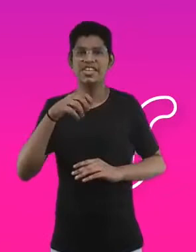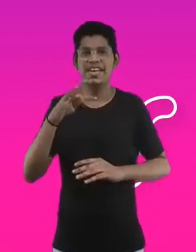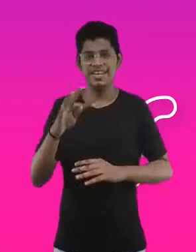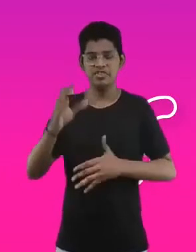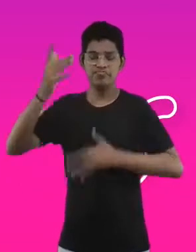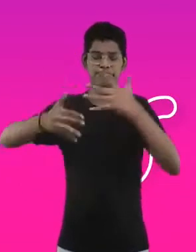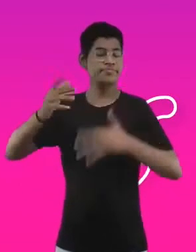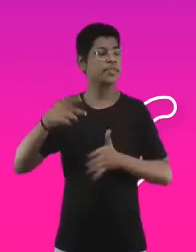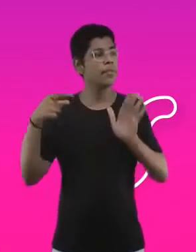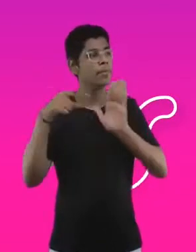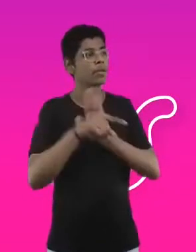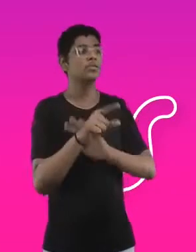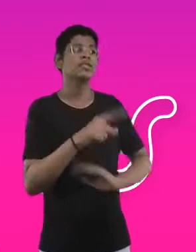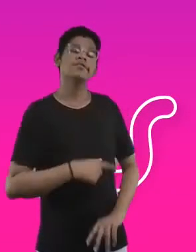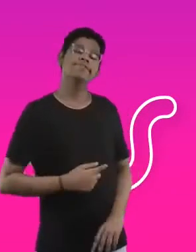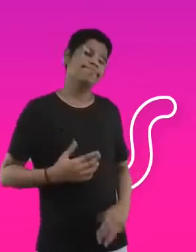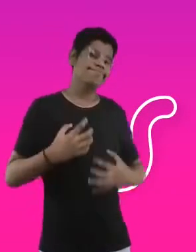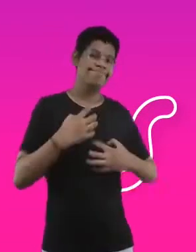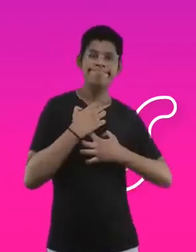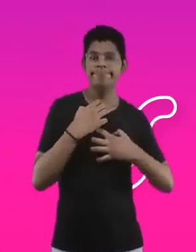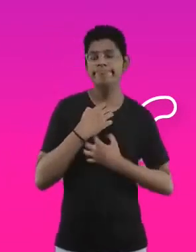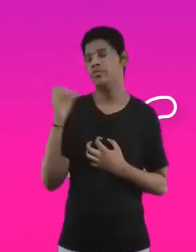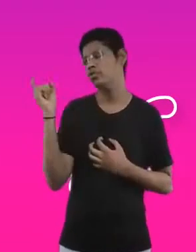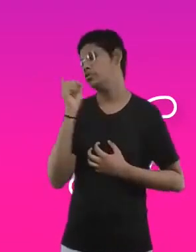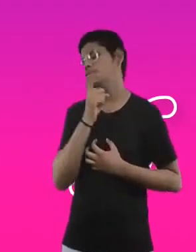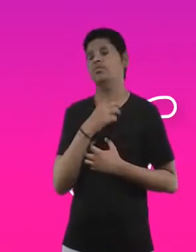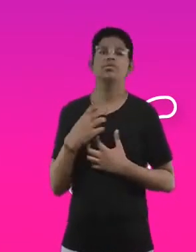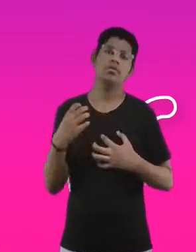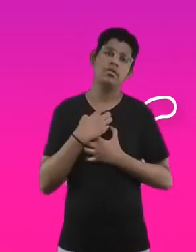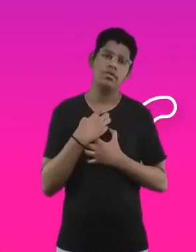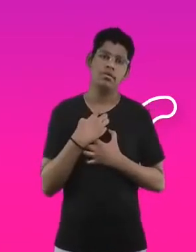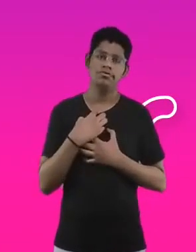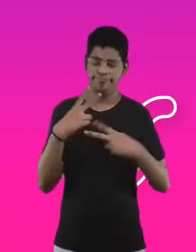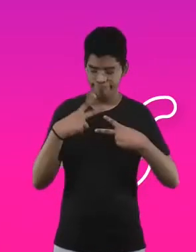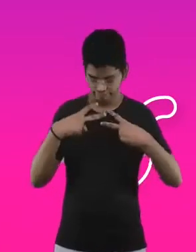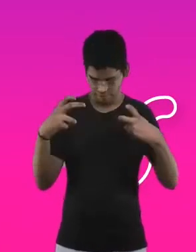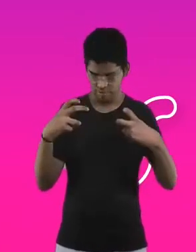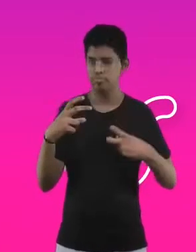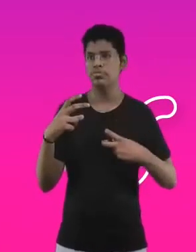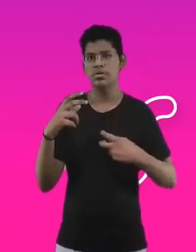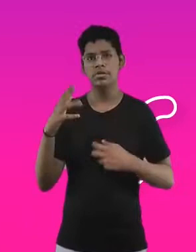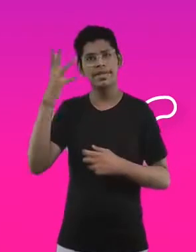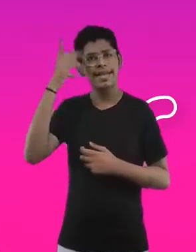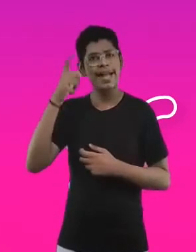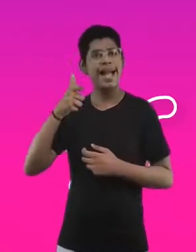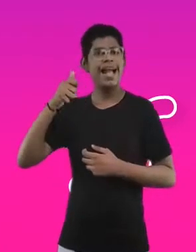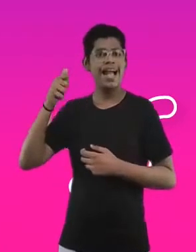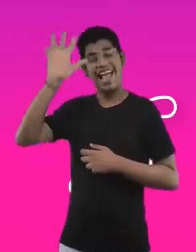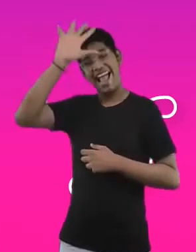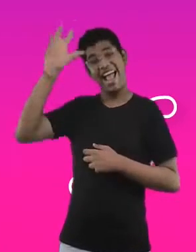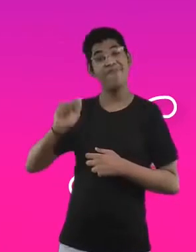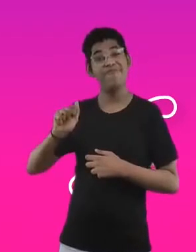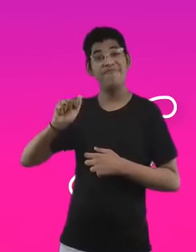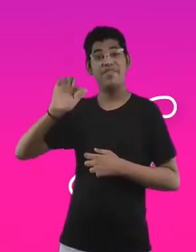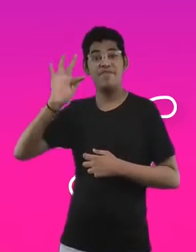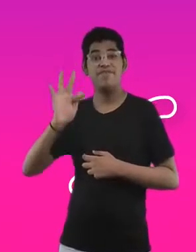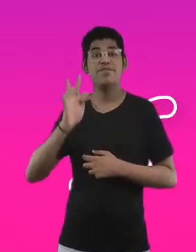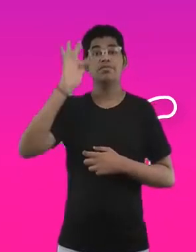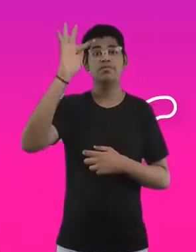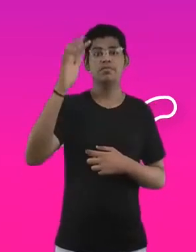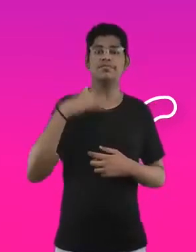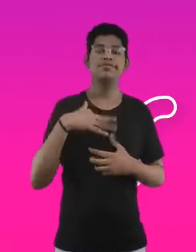muito difícil ainda me reconhecer como afrofuturista, e eles prontamente me acolheram com muito